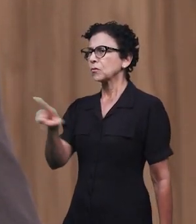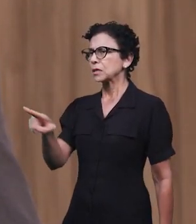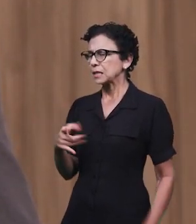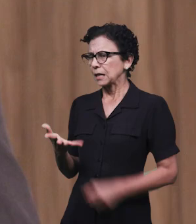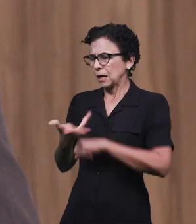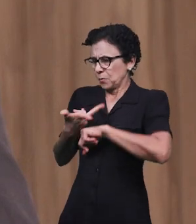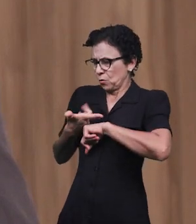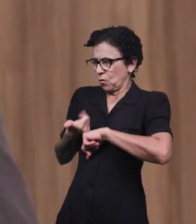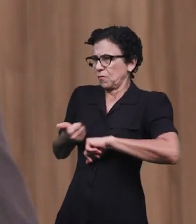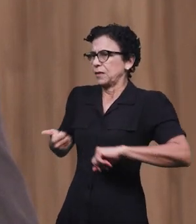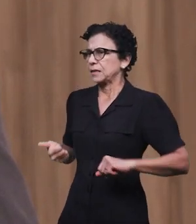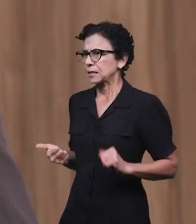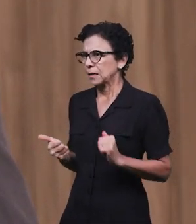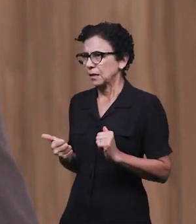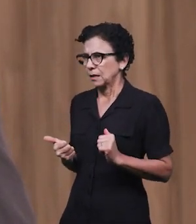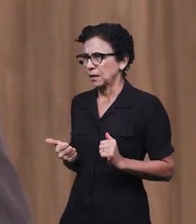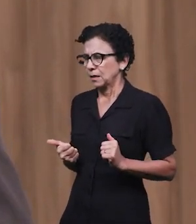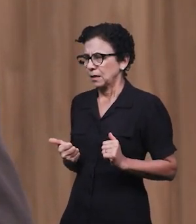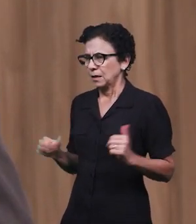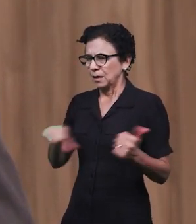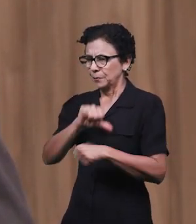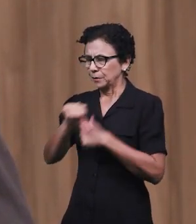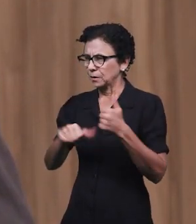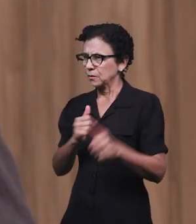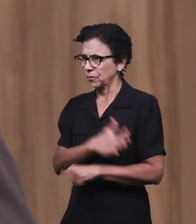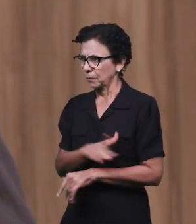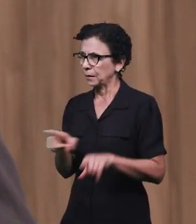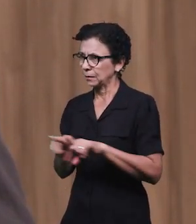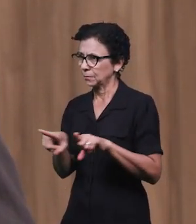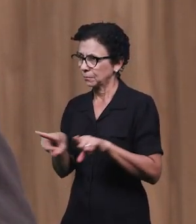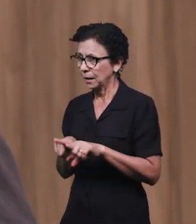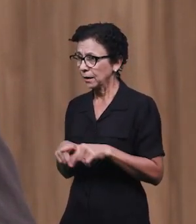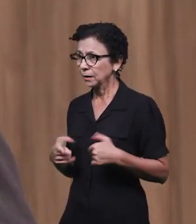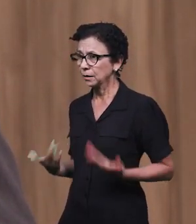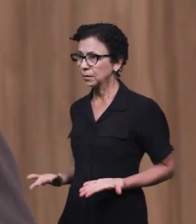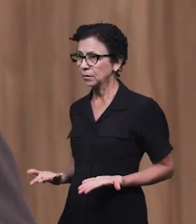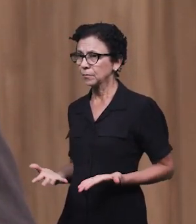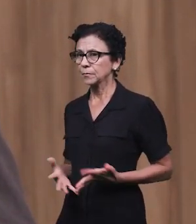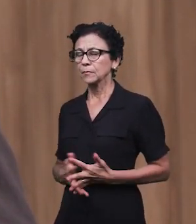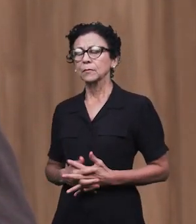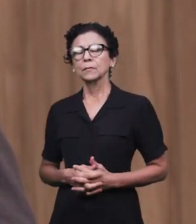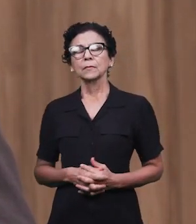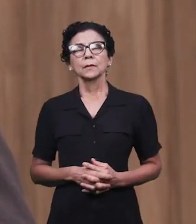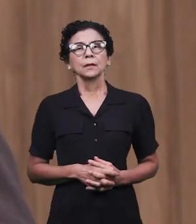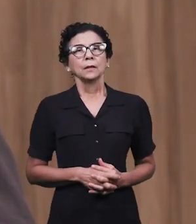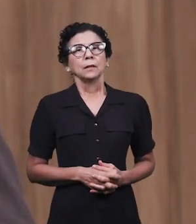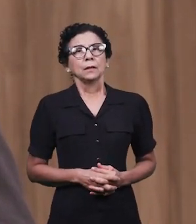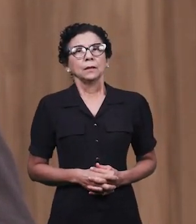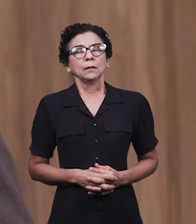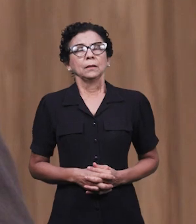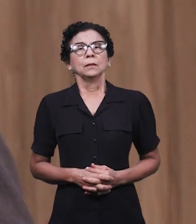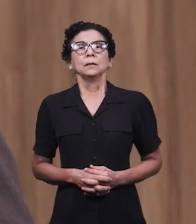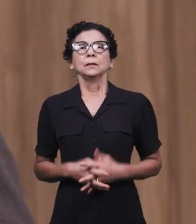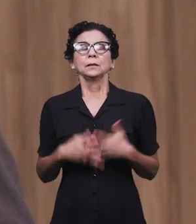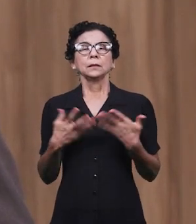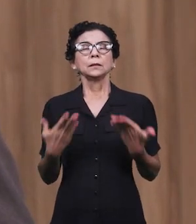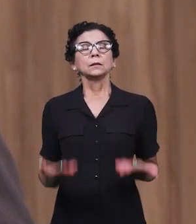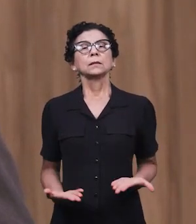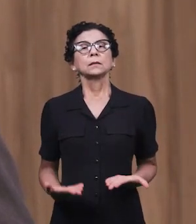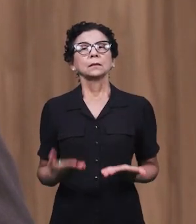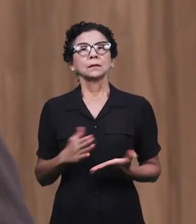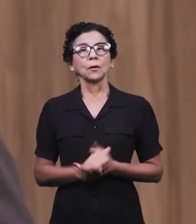esse motivo ele quis ouvir as palavras de Paulo. Então nós vamos aqui, né, entender que Paulo